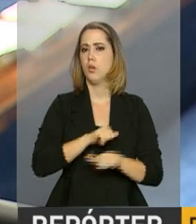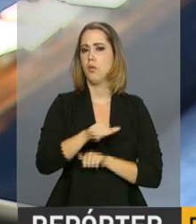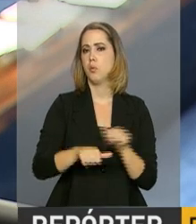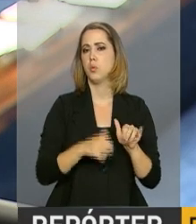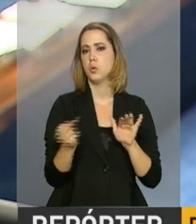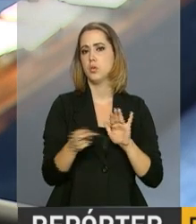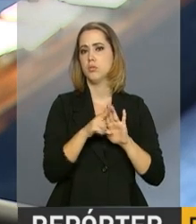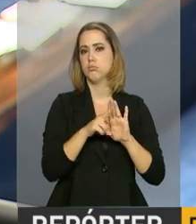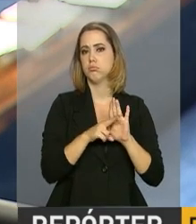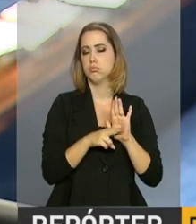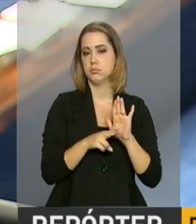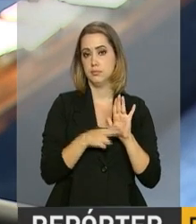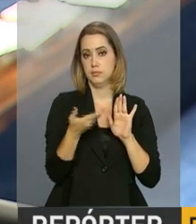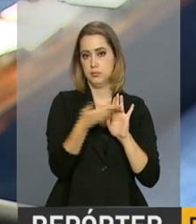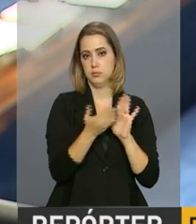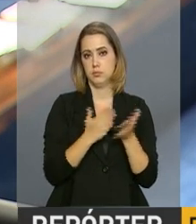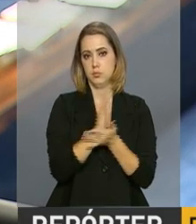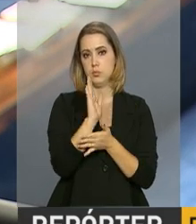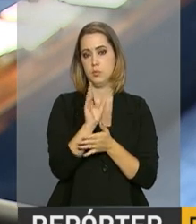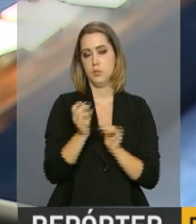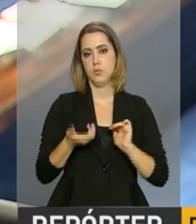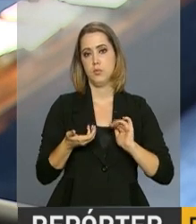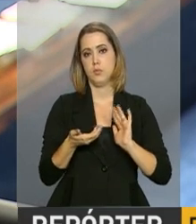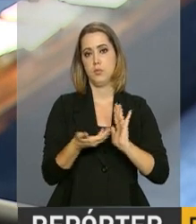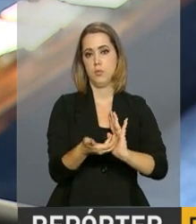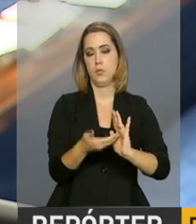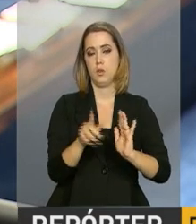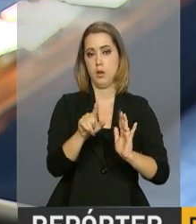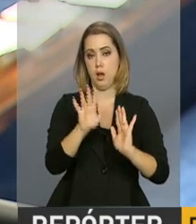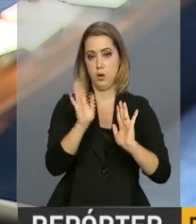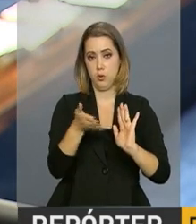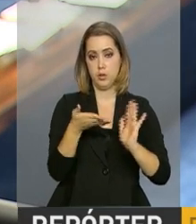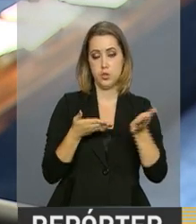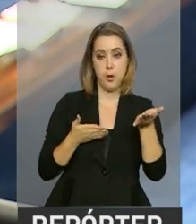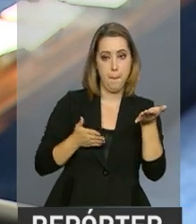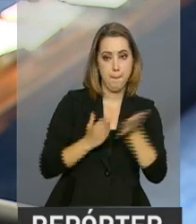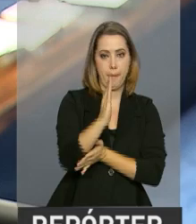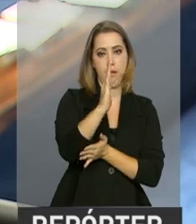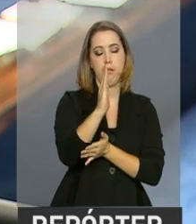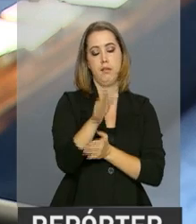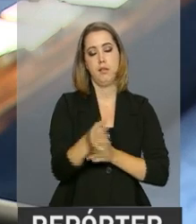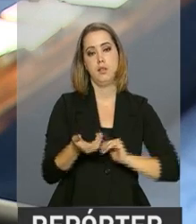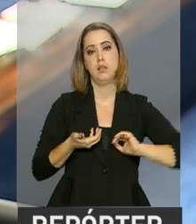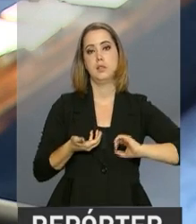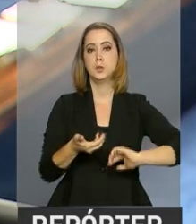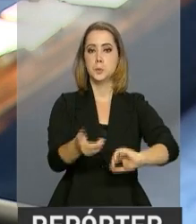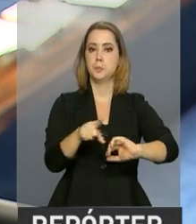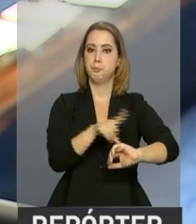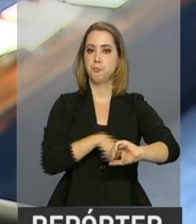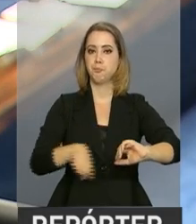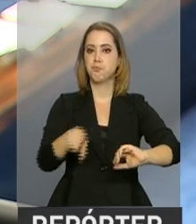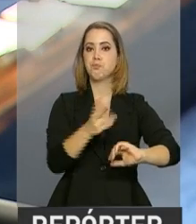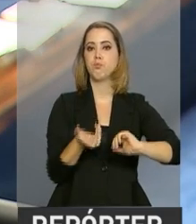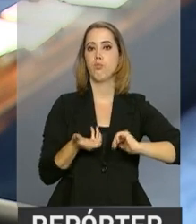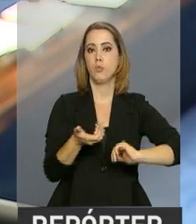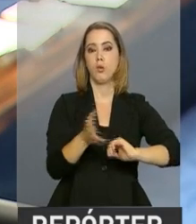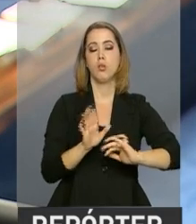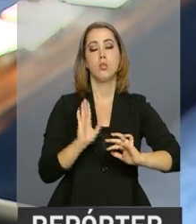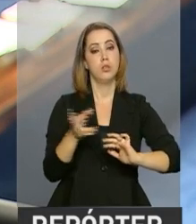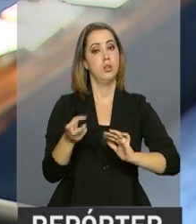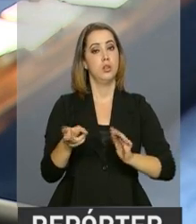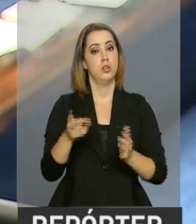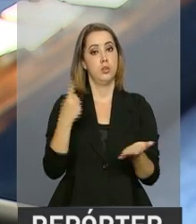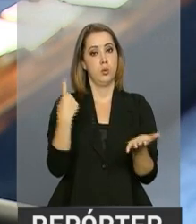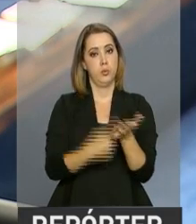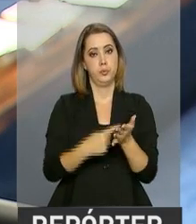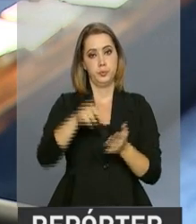relação ao texto original aprovado pela câmara dos deputados a matéria segue agora para promulgação do Congresso Nacional em sessão marcada